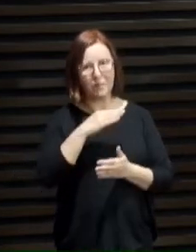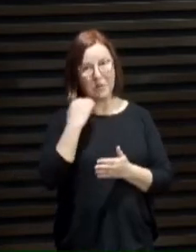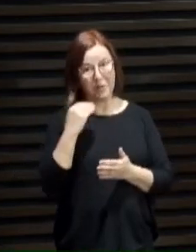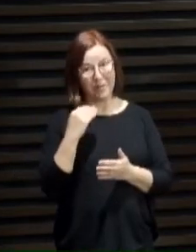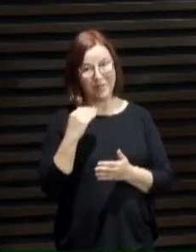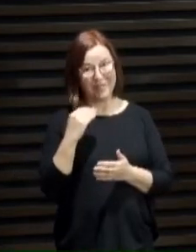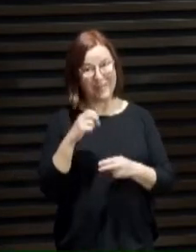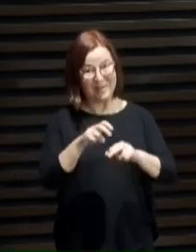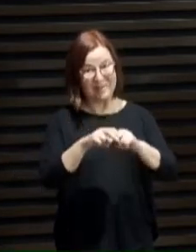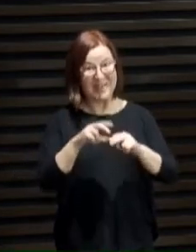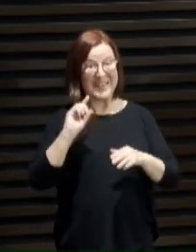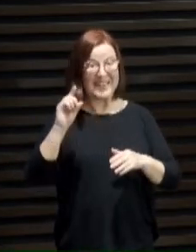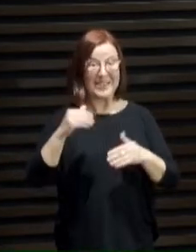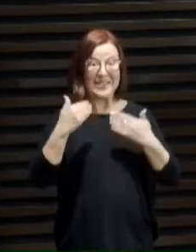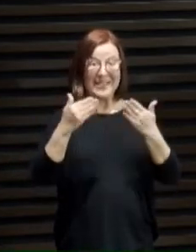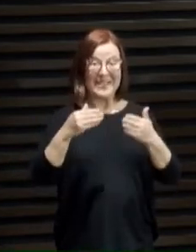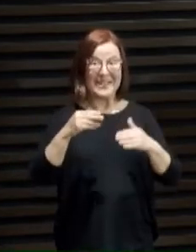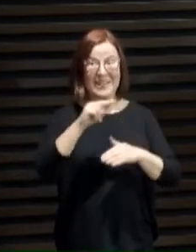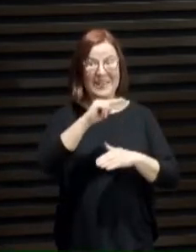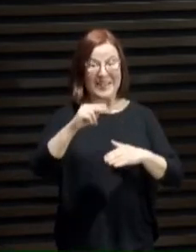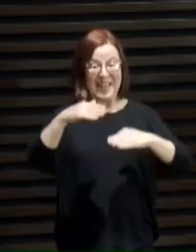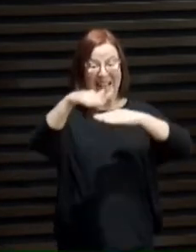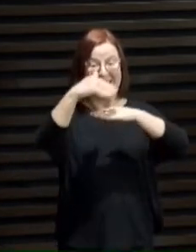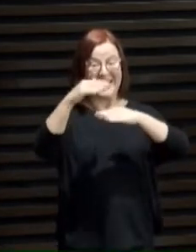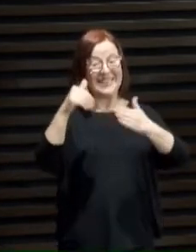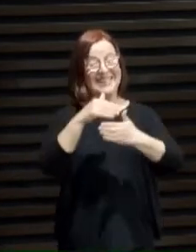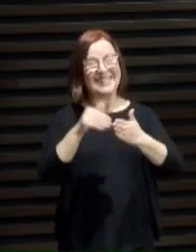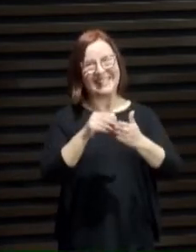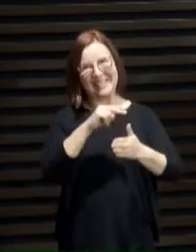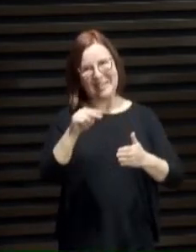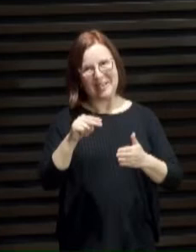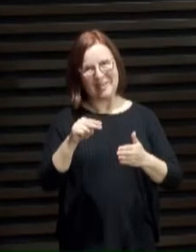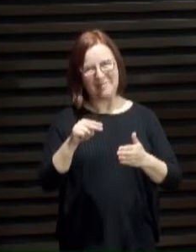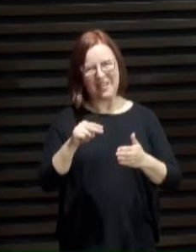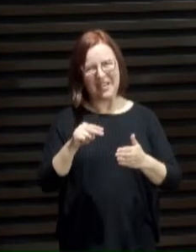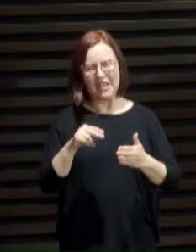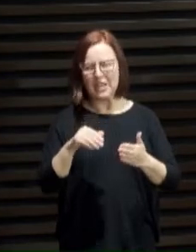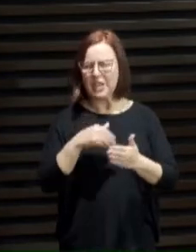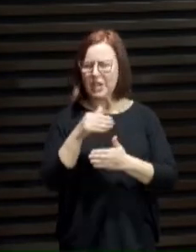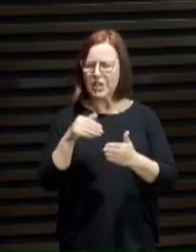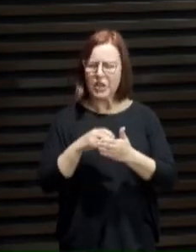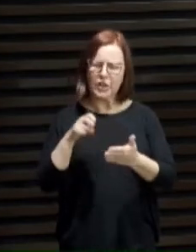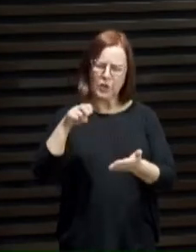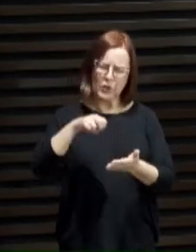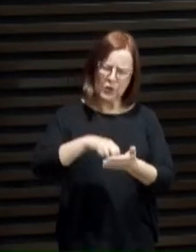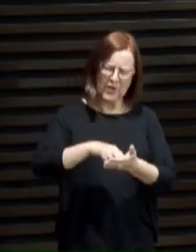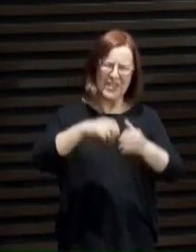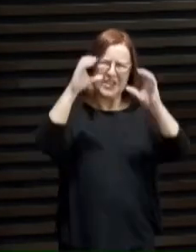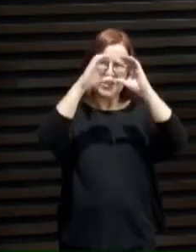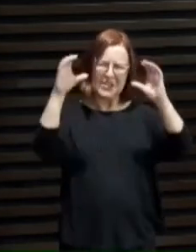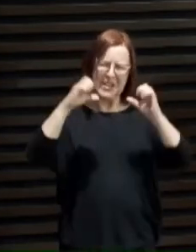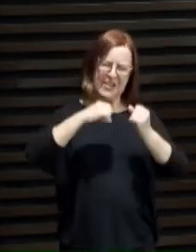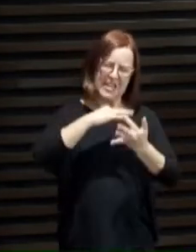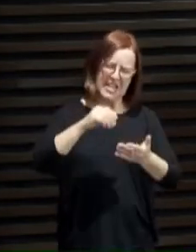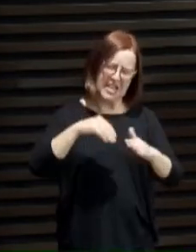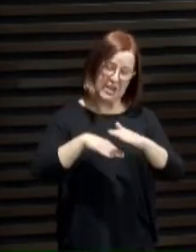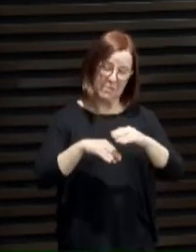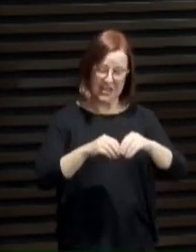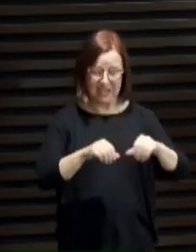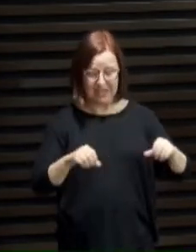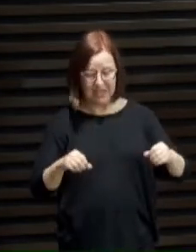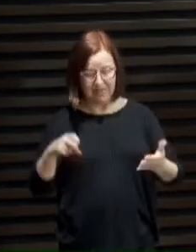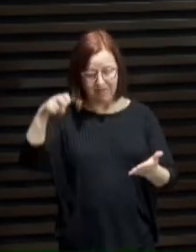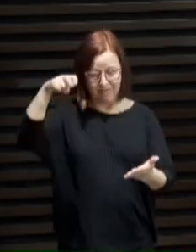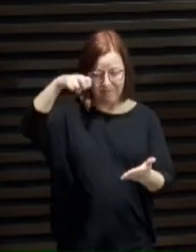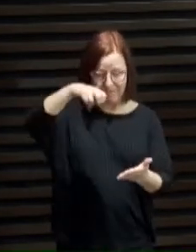está acima de todos os nomes, qual todo joelho no céu, na terra, debaixo da terra, hão de se dobrar, de